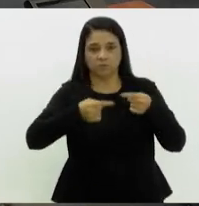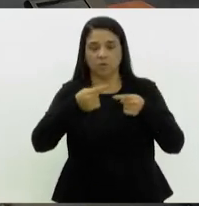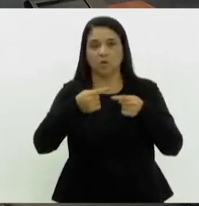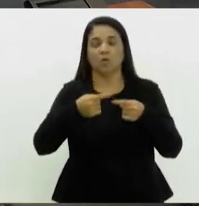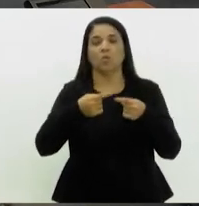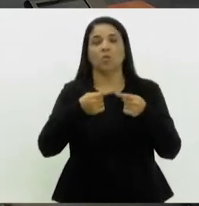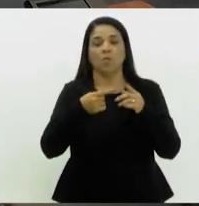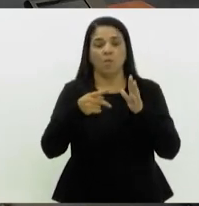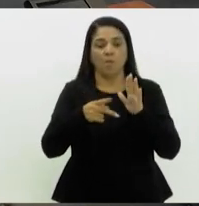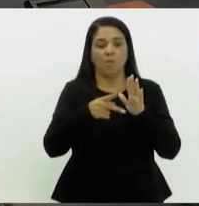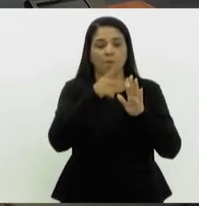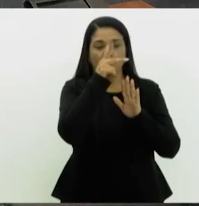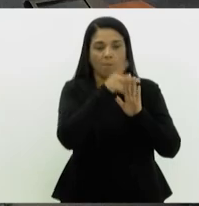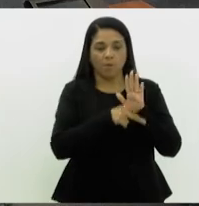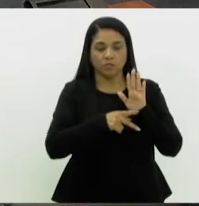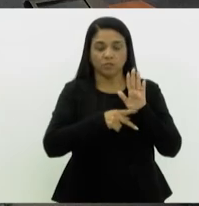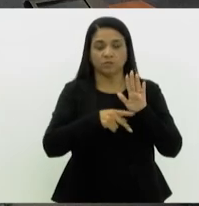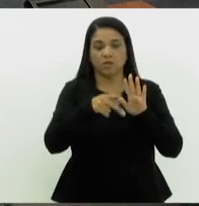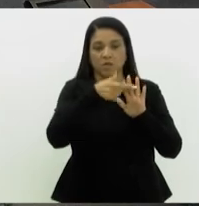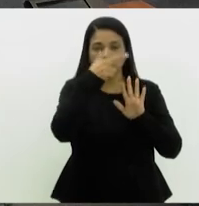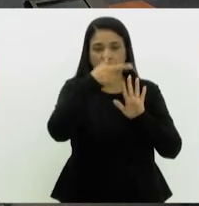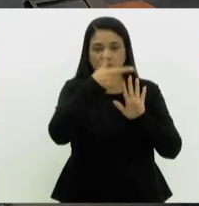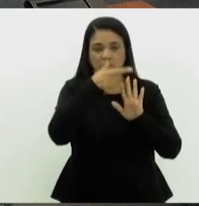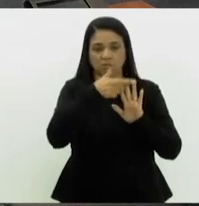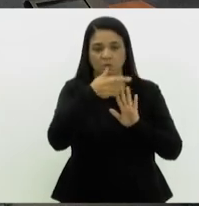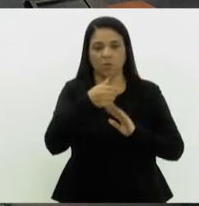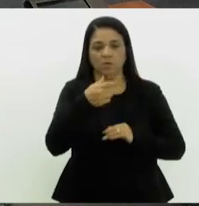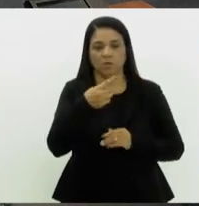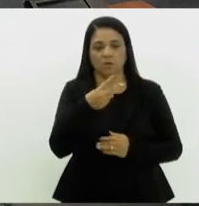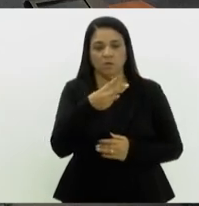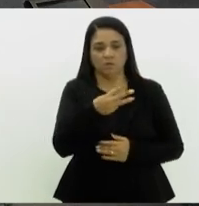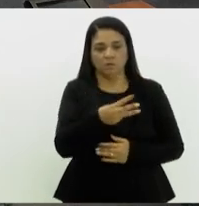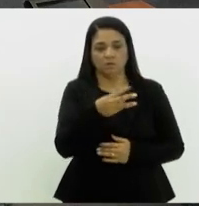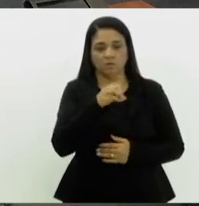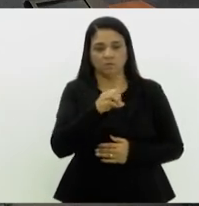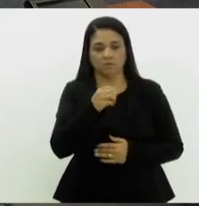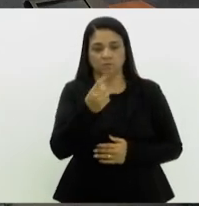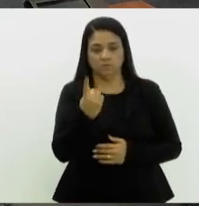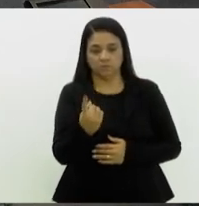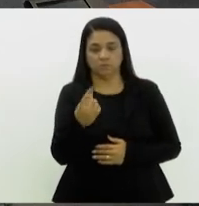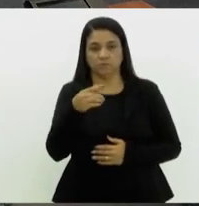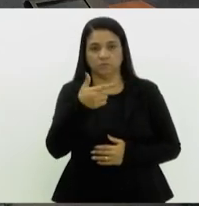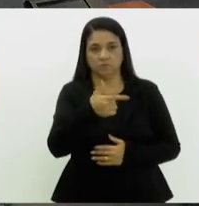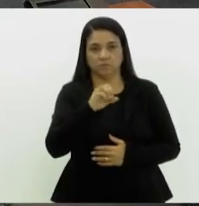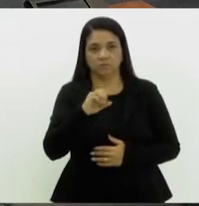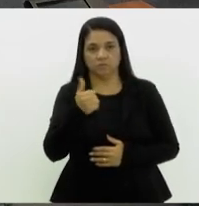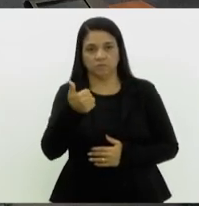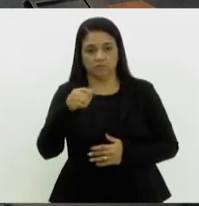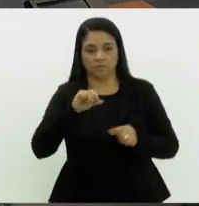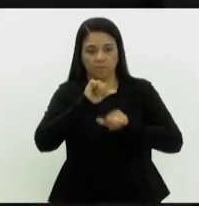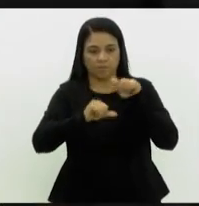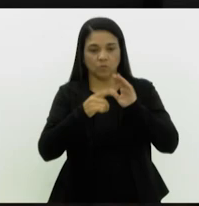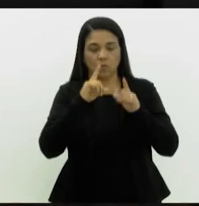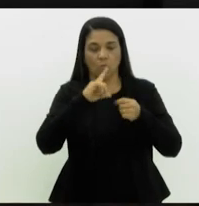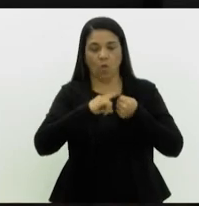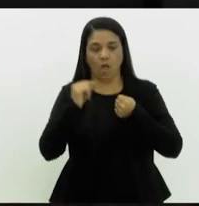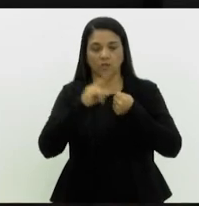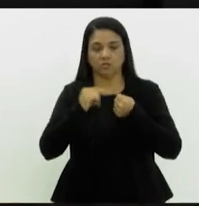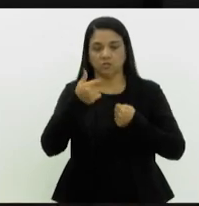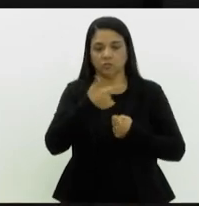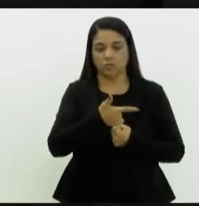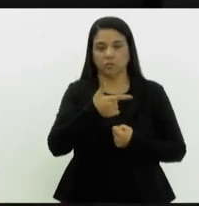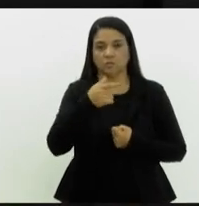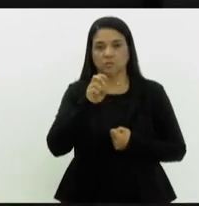projeto de resolução número 301/2019, de autoria da deputada Renata Souza, que altera o artigo 252 do